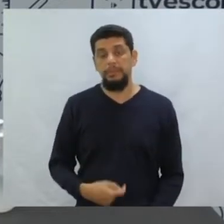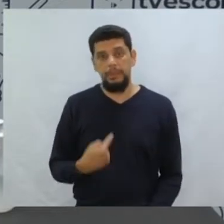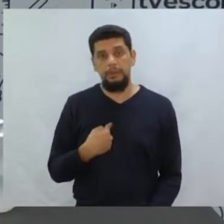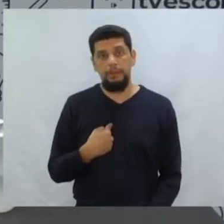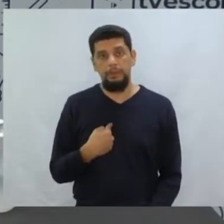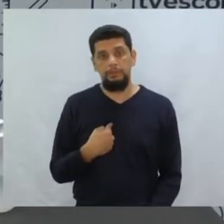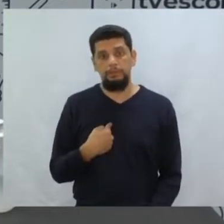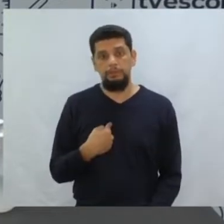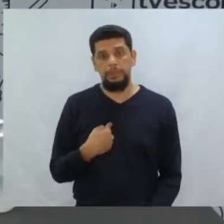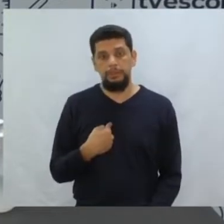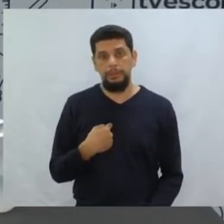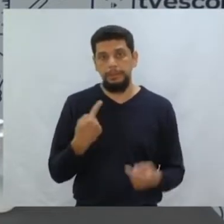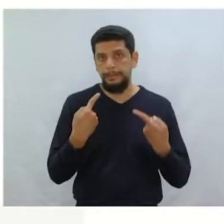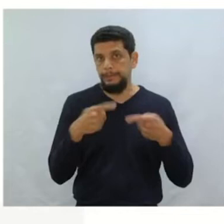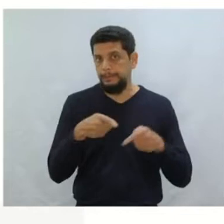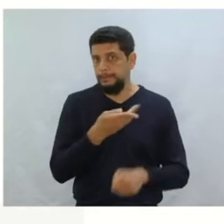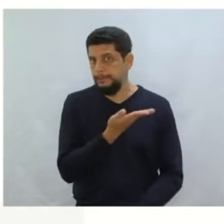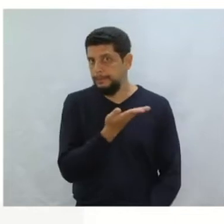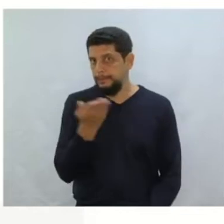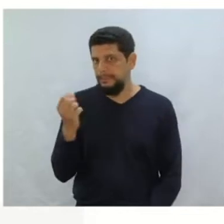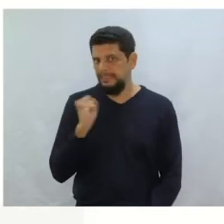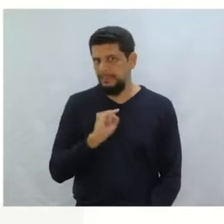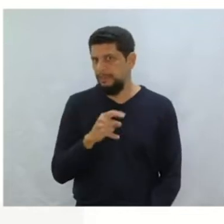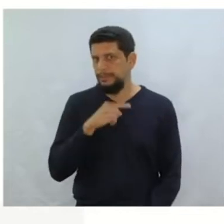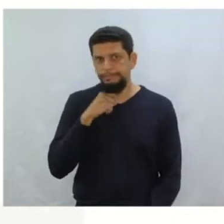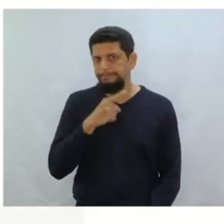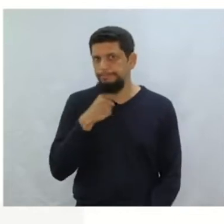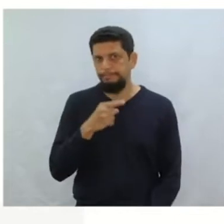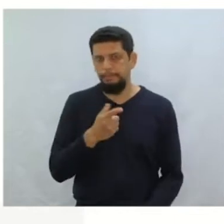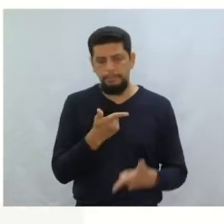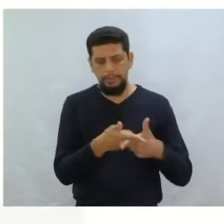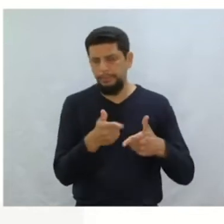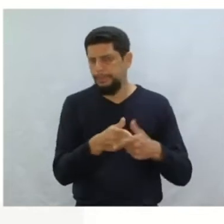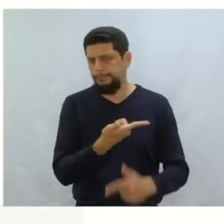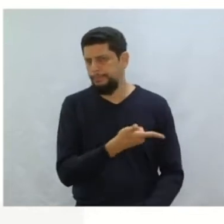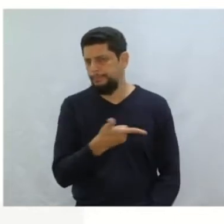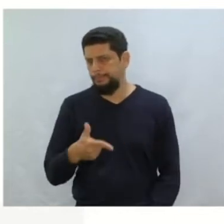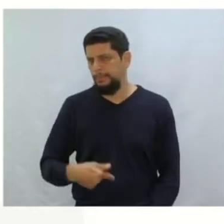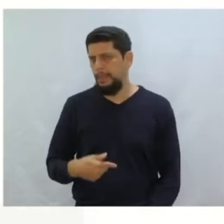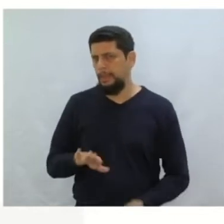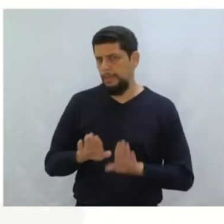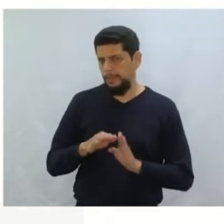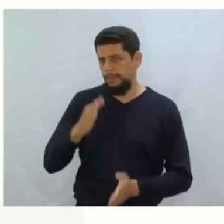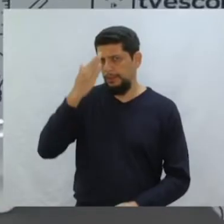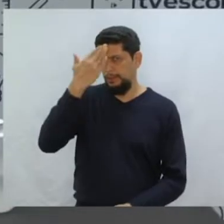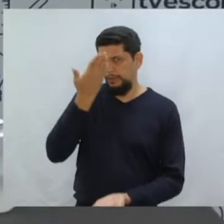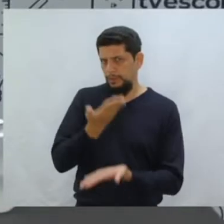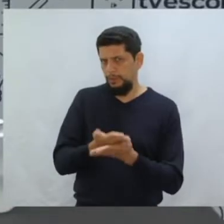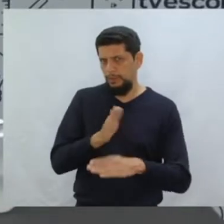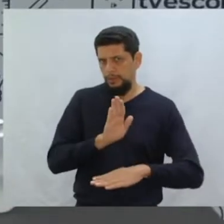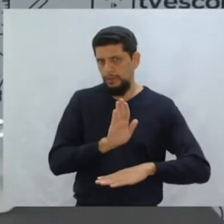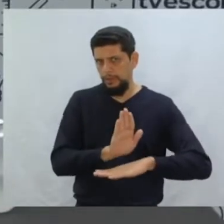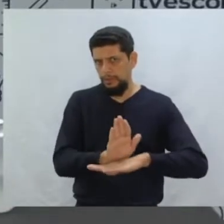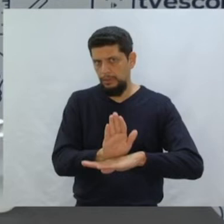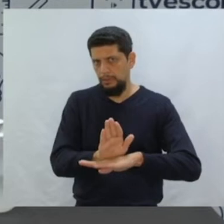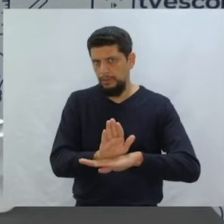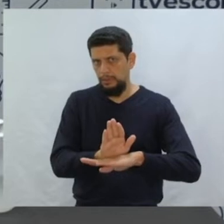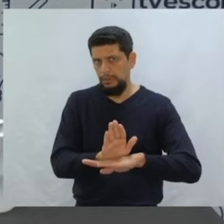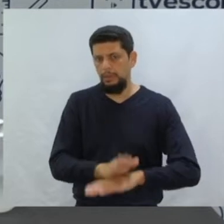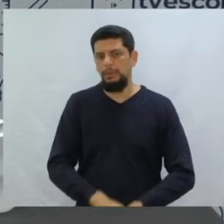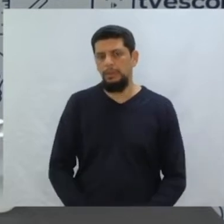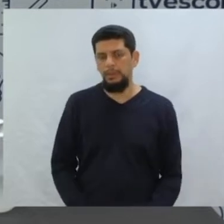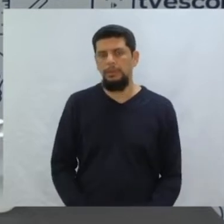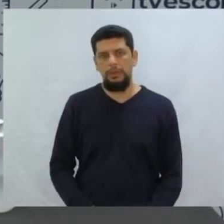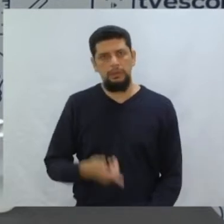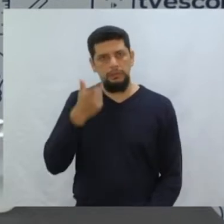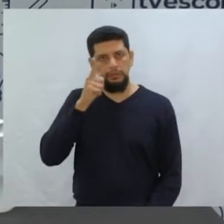agora, eu vou deixar aqui um pequeno desafio. Se você não conseguir, não tem problema, mas acredito que com o auxílio você vai conseguir